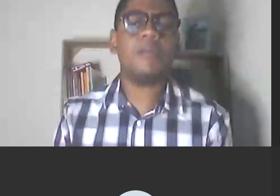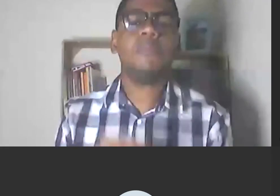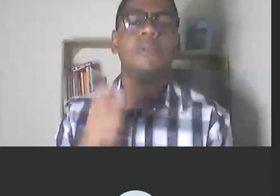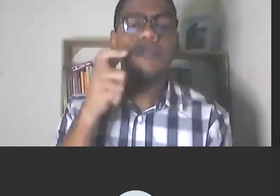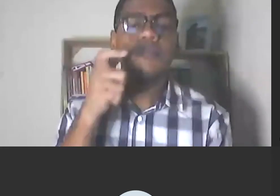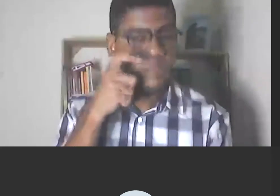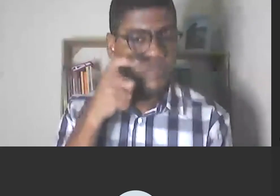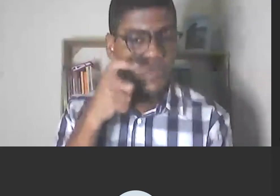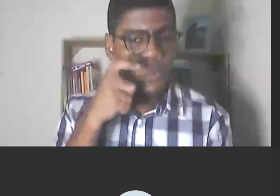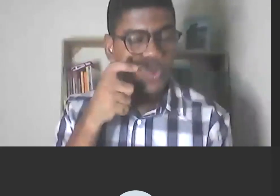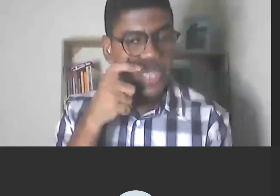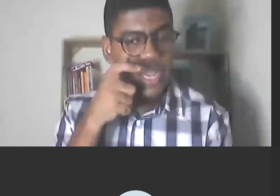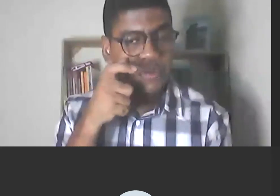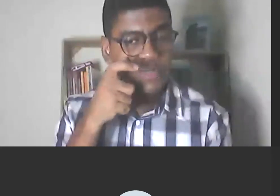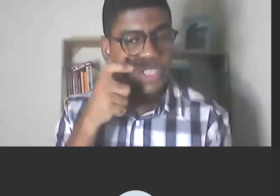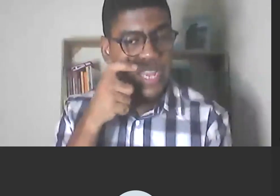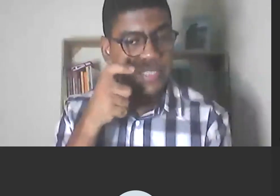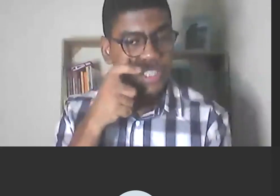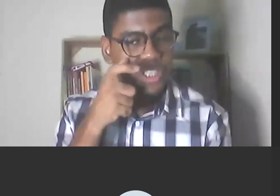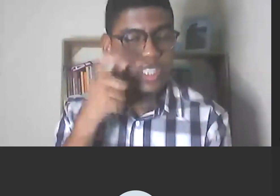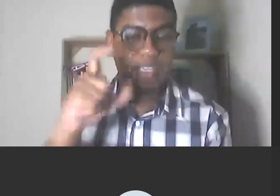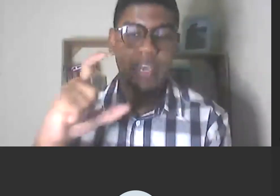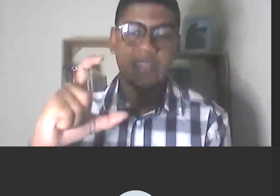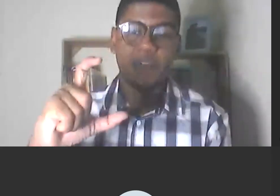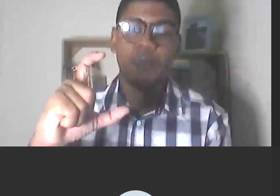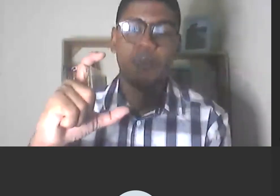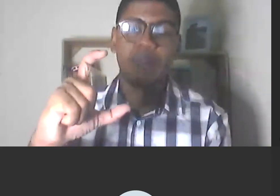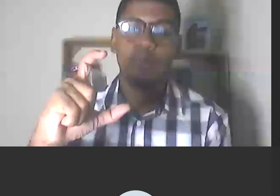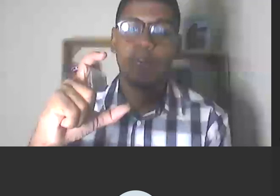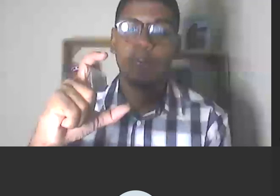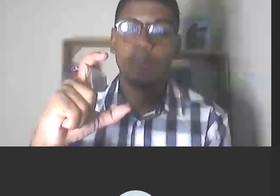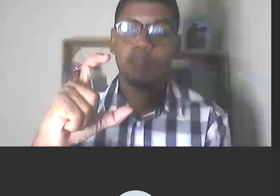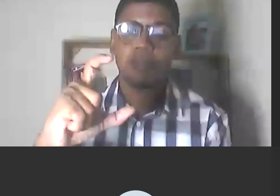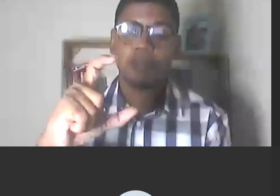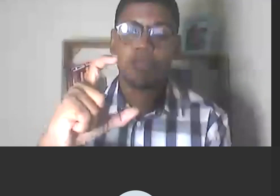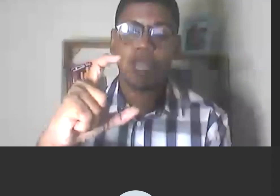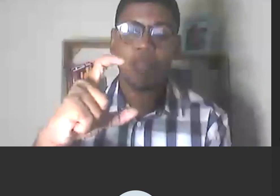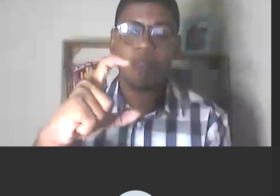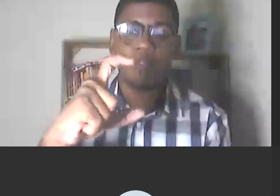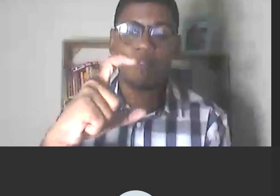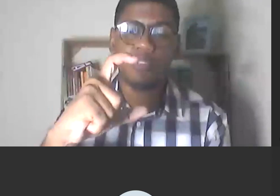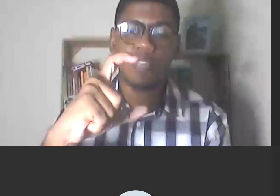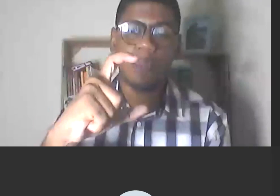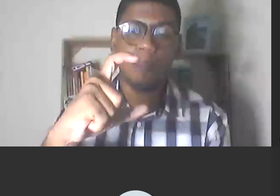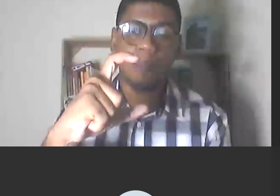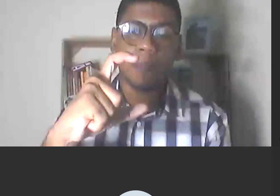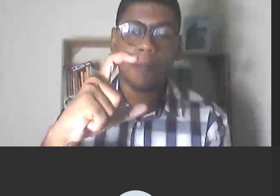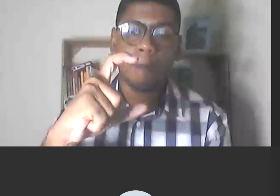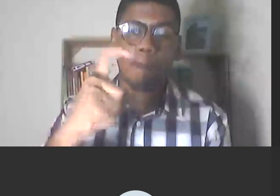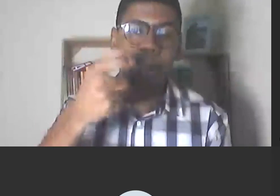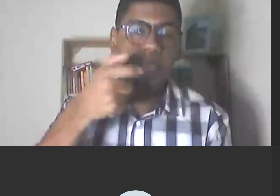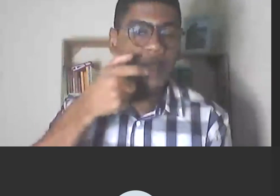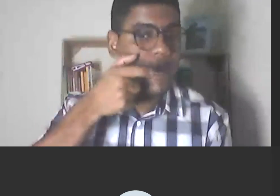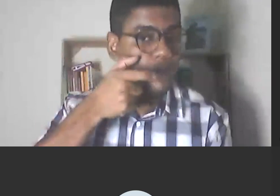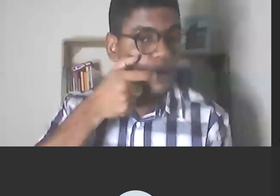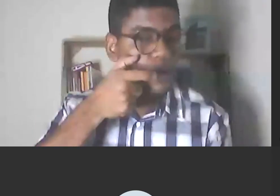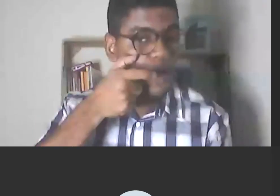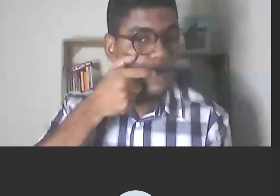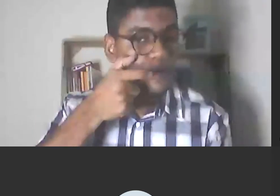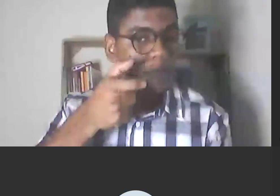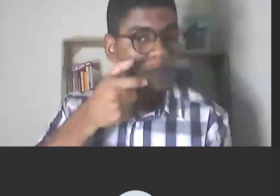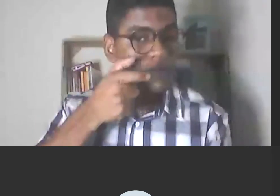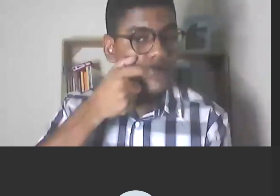Tá? Então, uso o sinal de assistir. Essa configuração de mão, tá? Que é meio que um C,